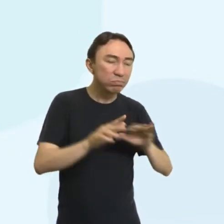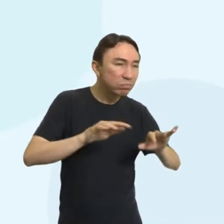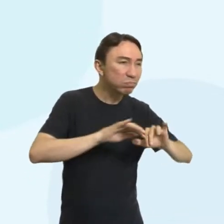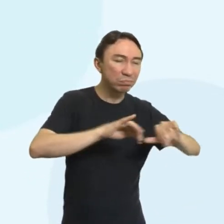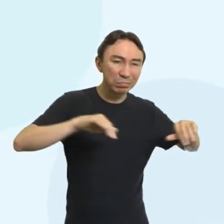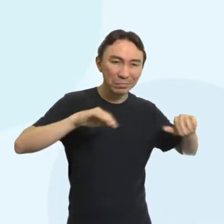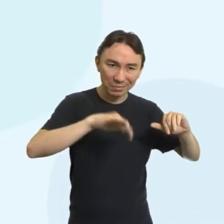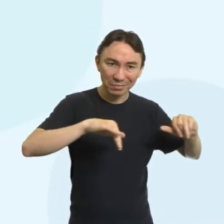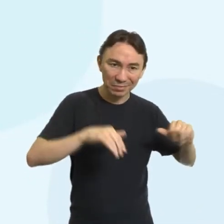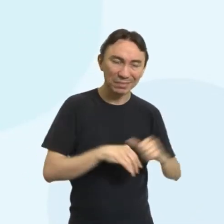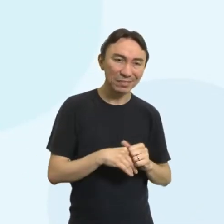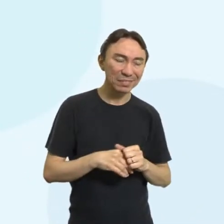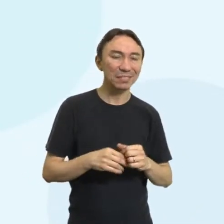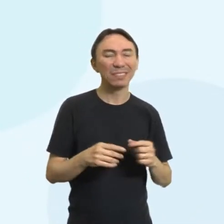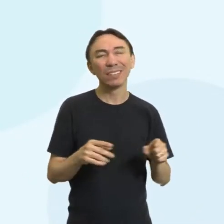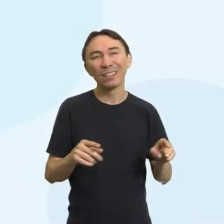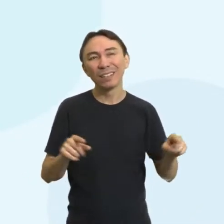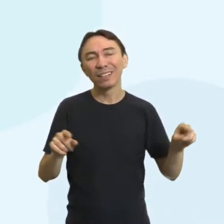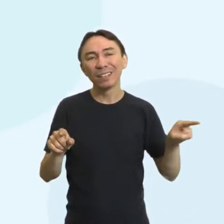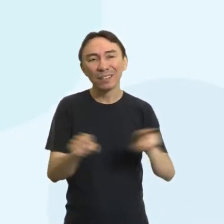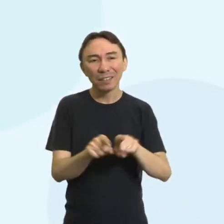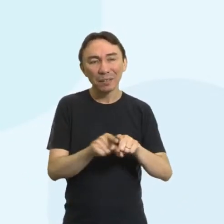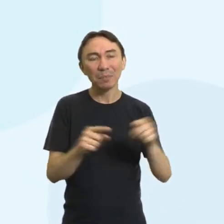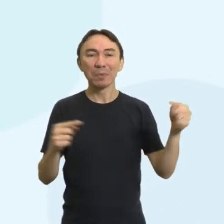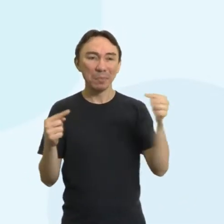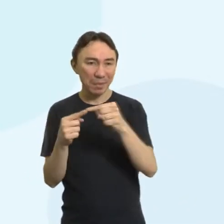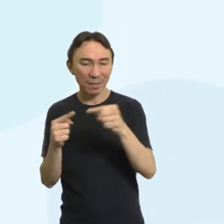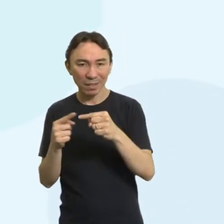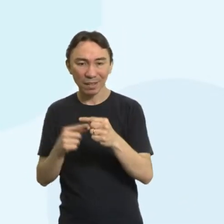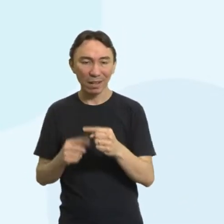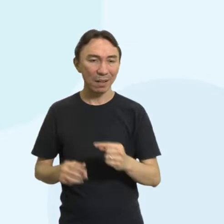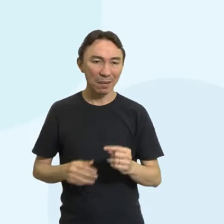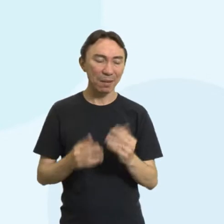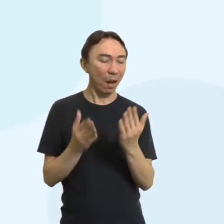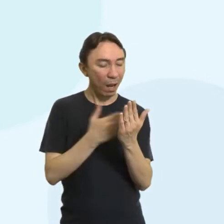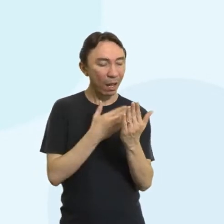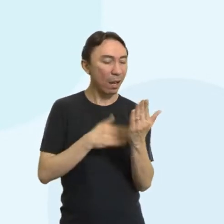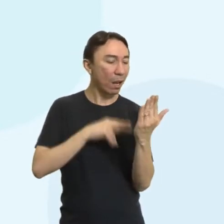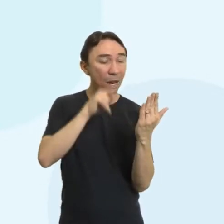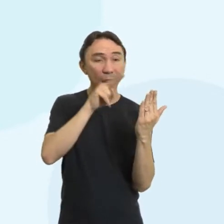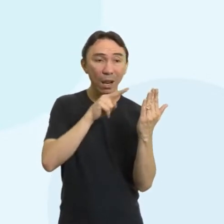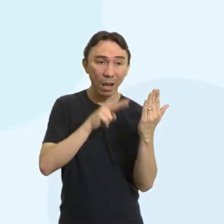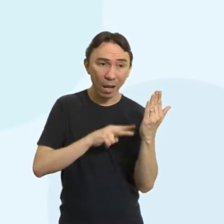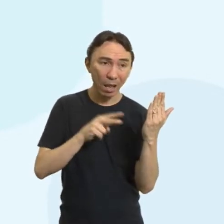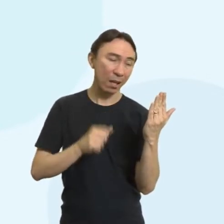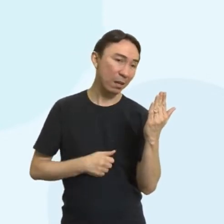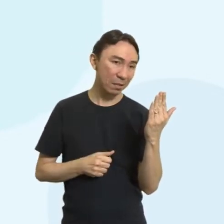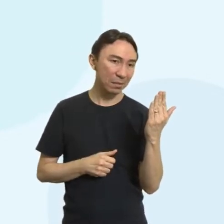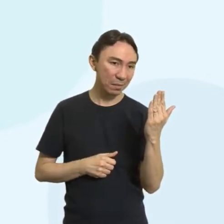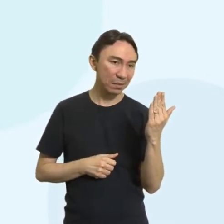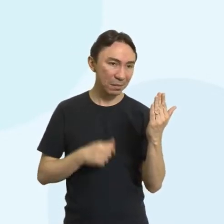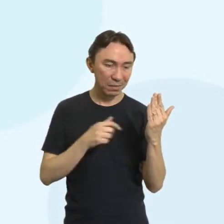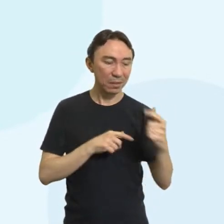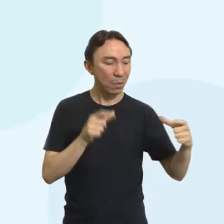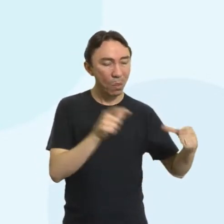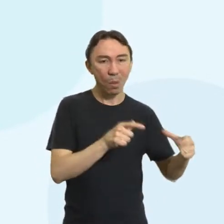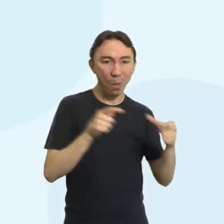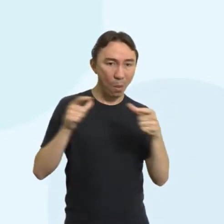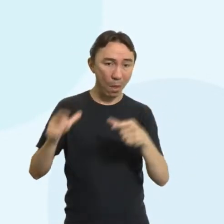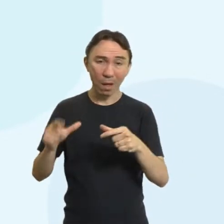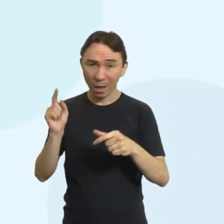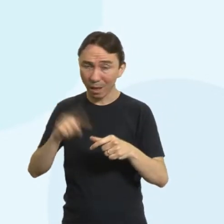com esse momento também de lazer, de prazer, né? A questão do silêncio, ambos os ambientes são